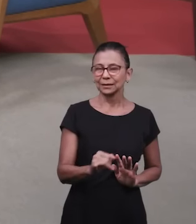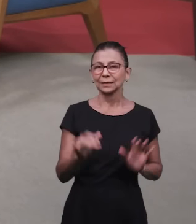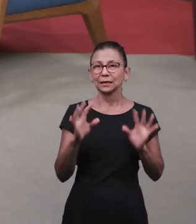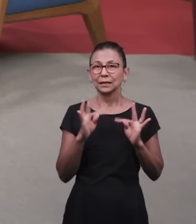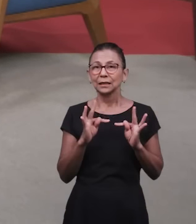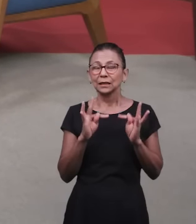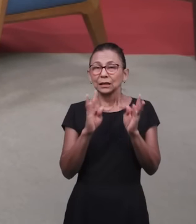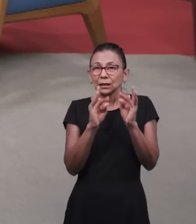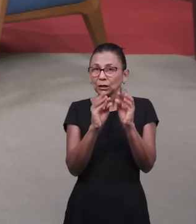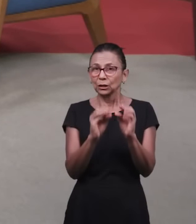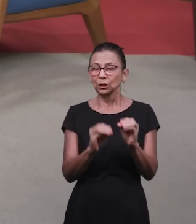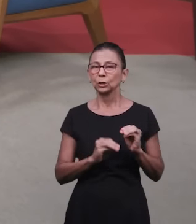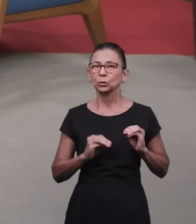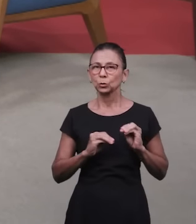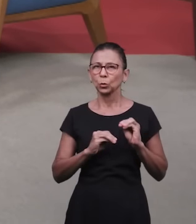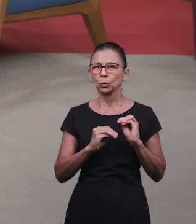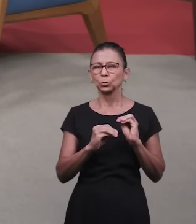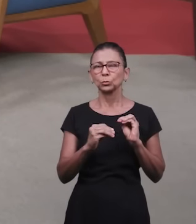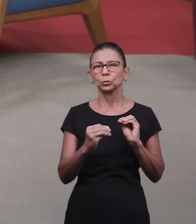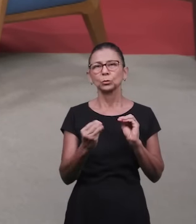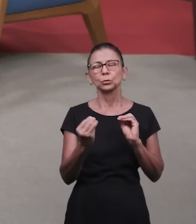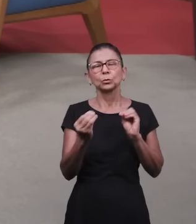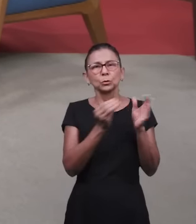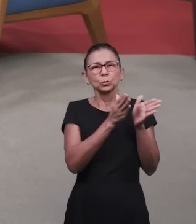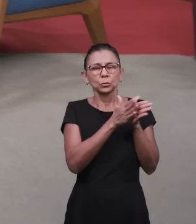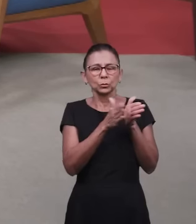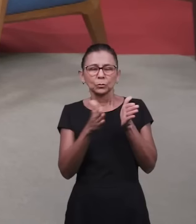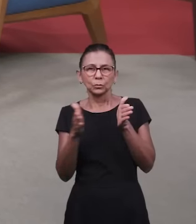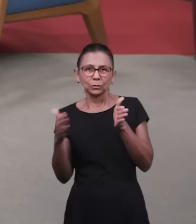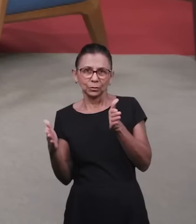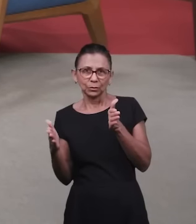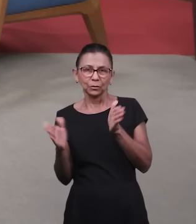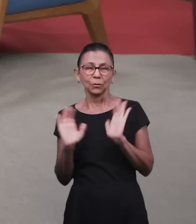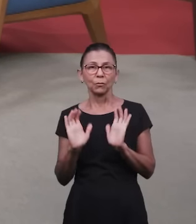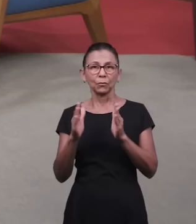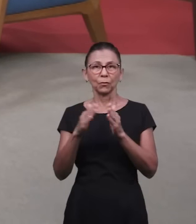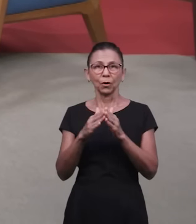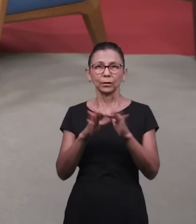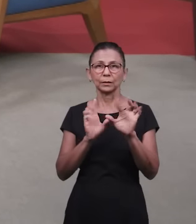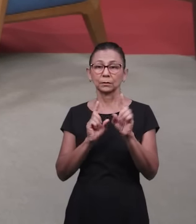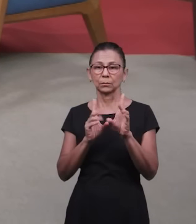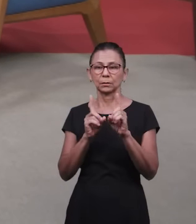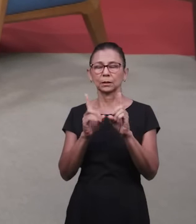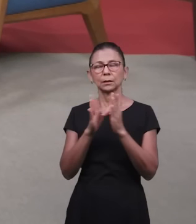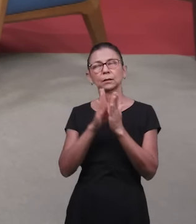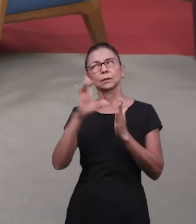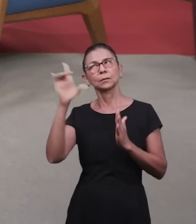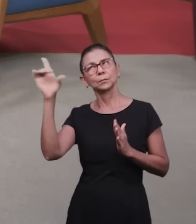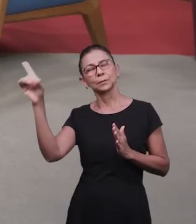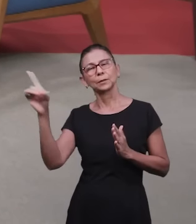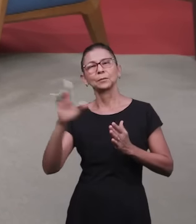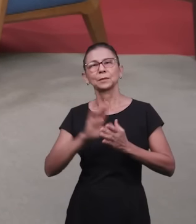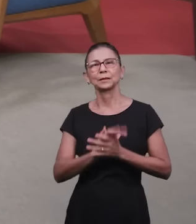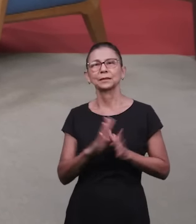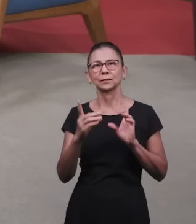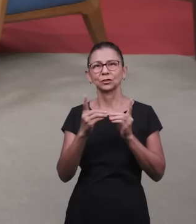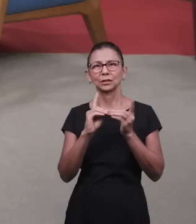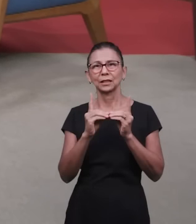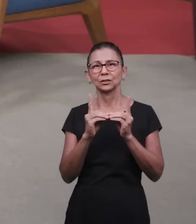os quadros deste programa, nós vamos abordar temas direcionados à doutrina bíblica, com uma linguagem direcionada